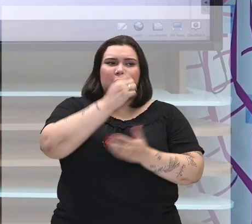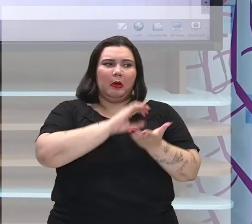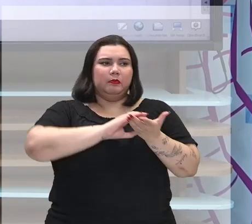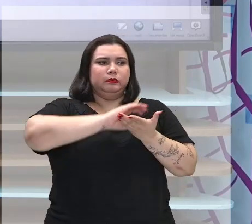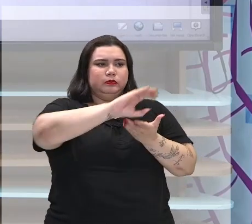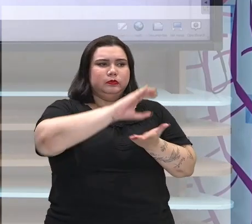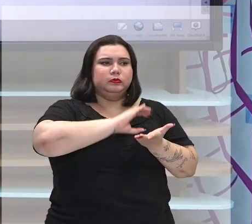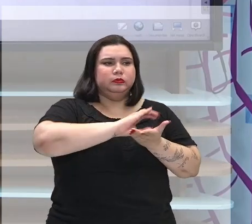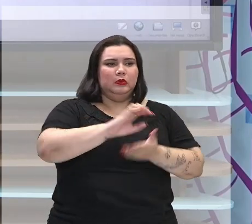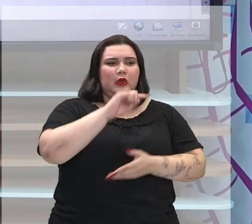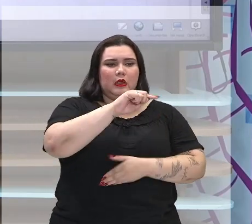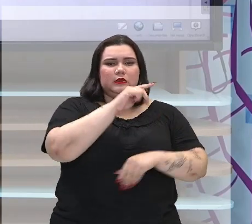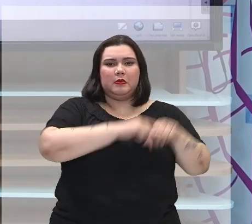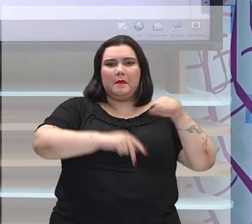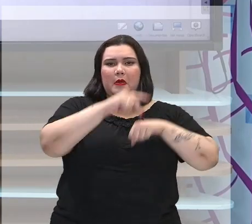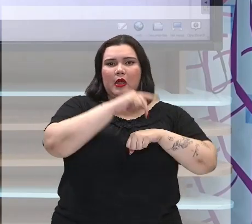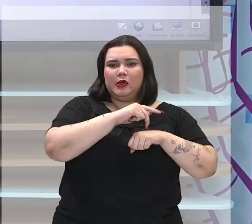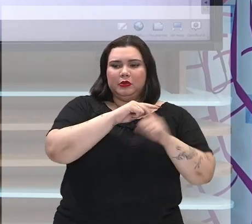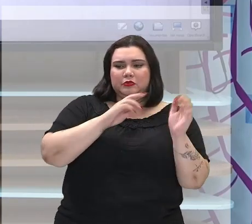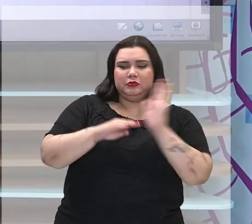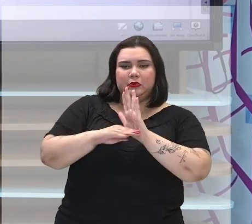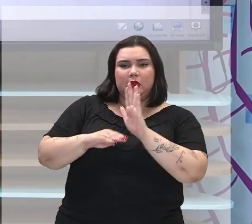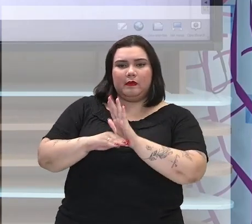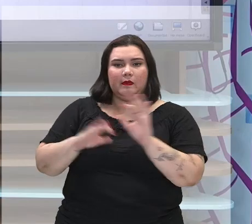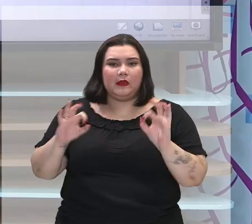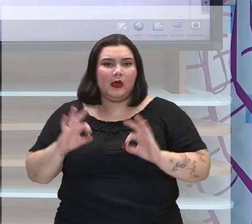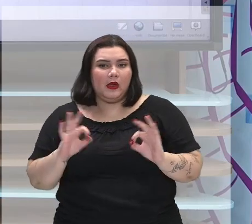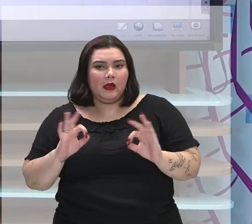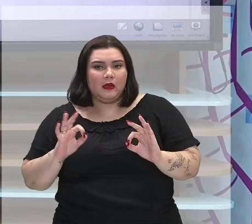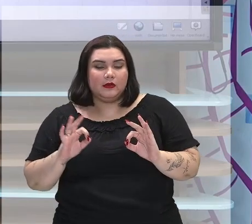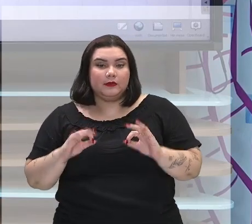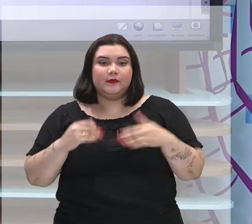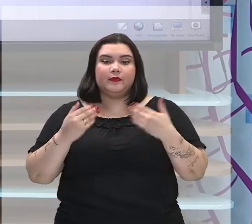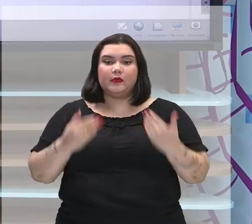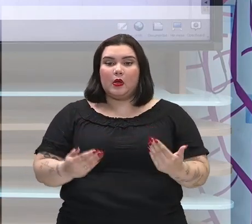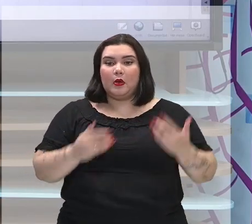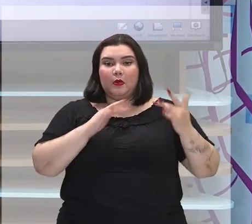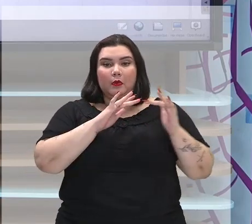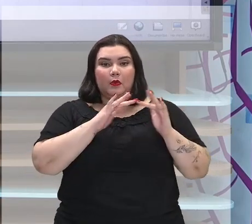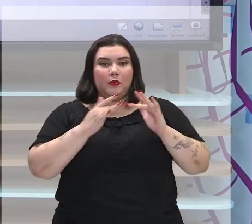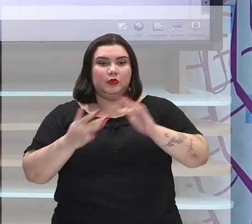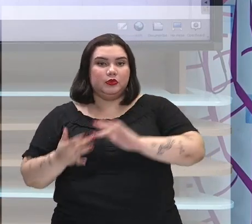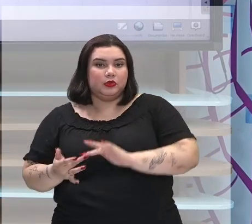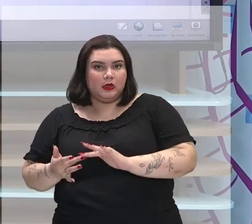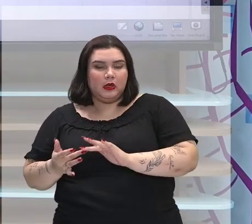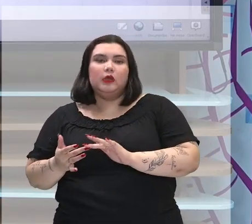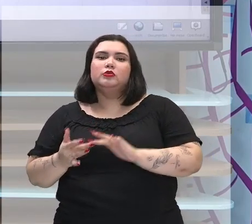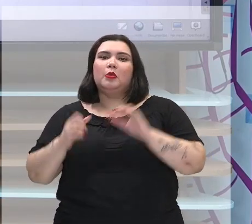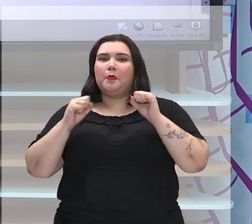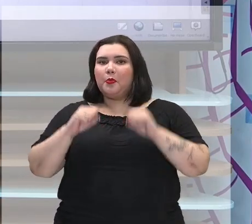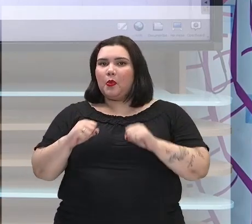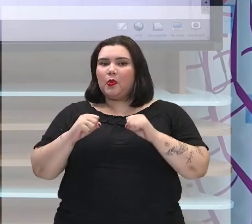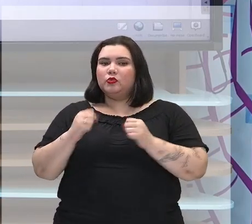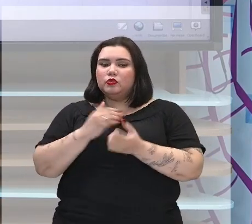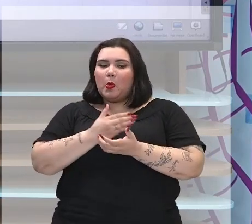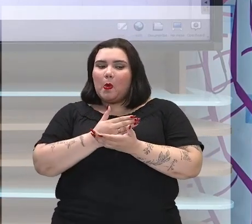Então, isso tudo torna-se o quê? Um contexto de fervilhamento de revolução.